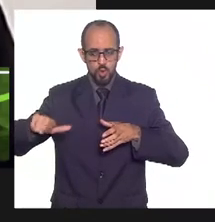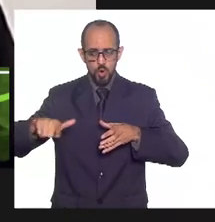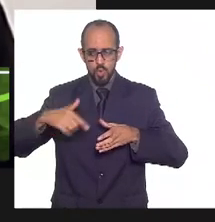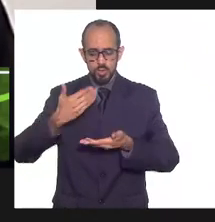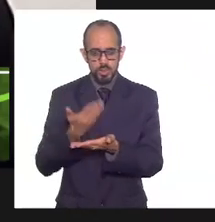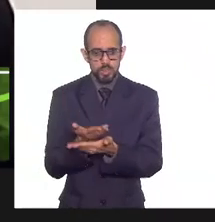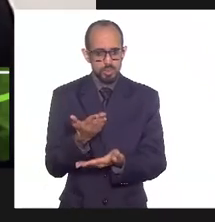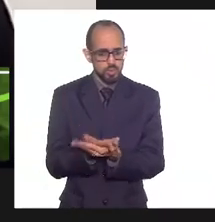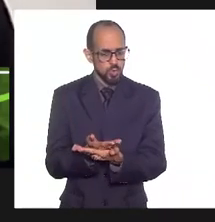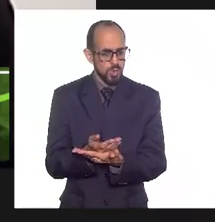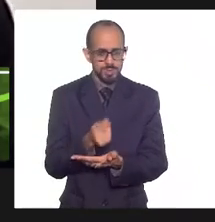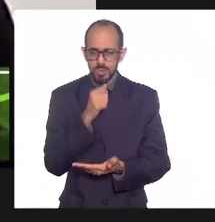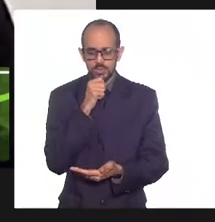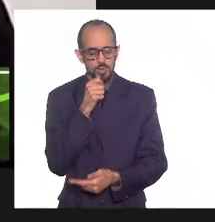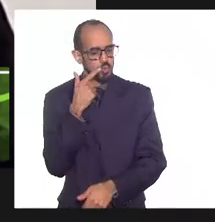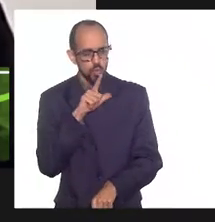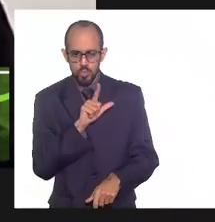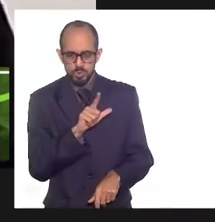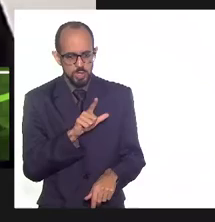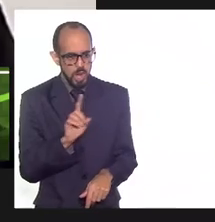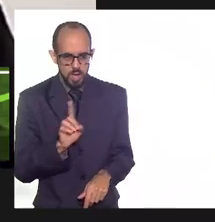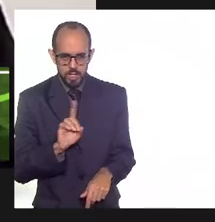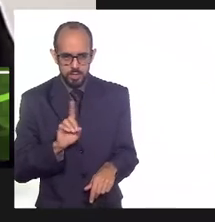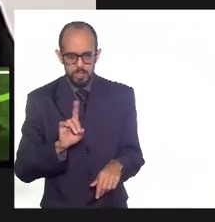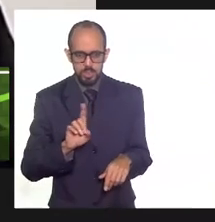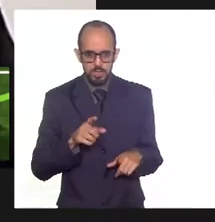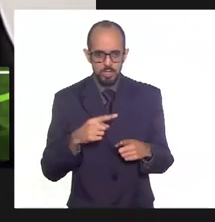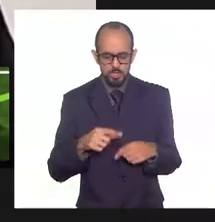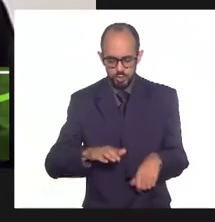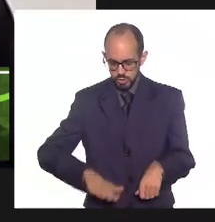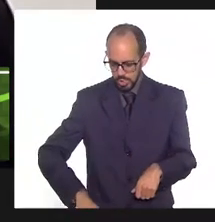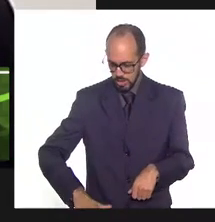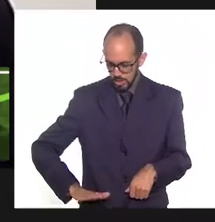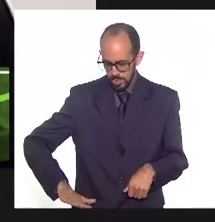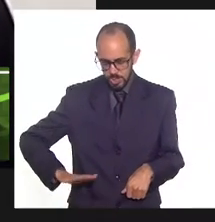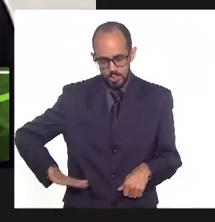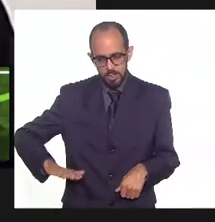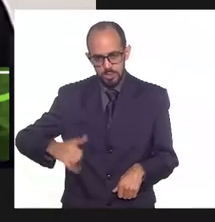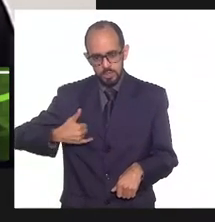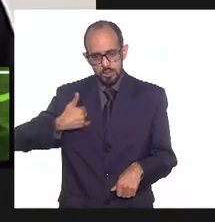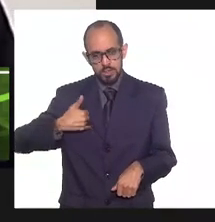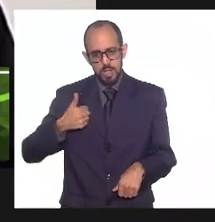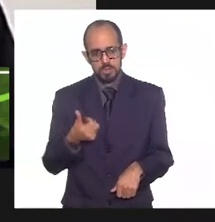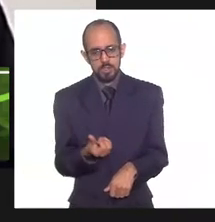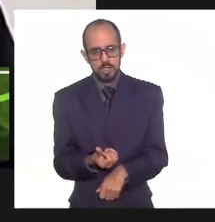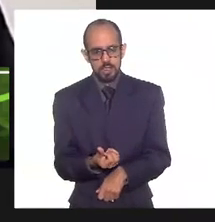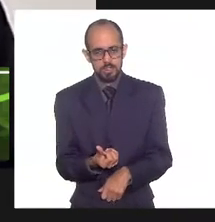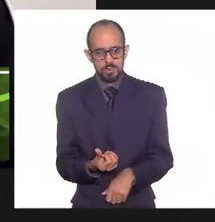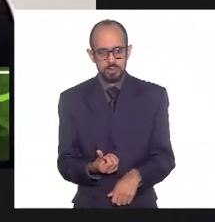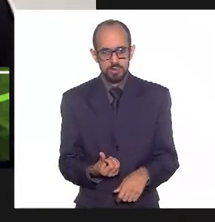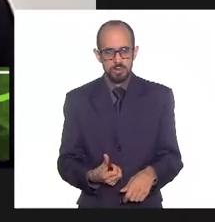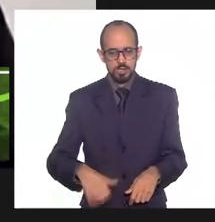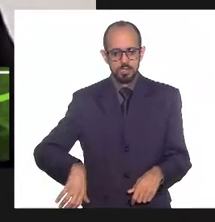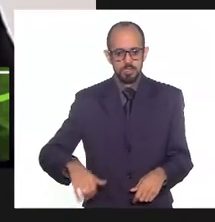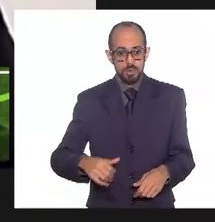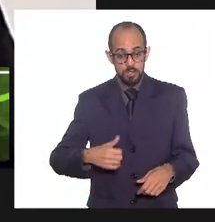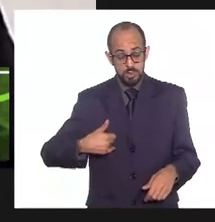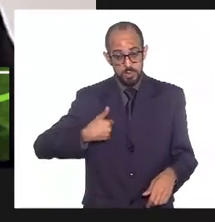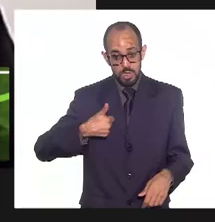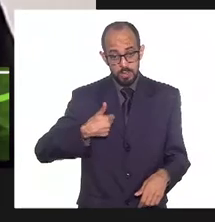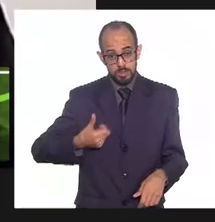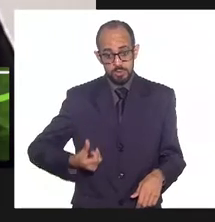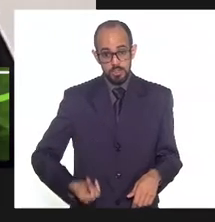não trabalham nós atendemos crianças a partir dos 6 anos de idade atendemos dos 6